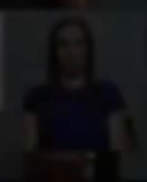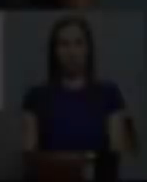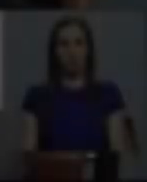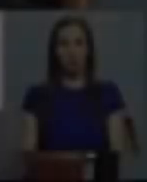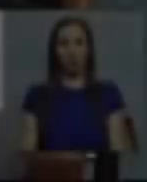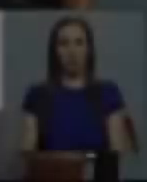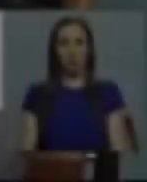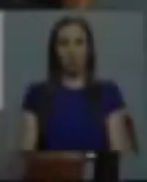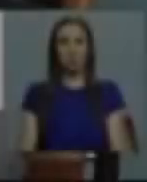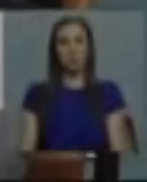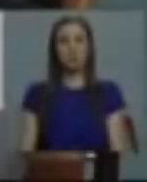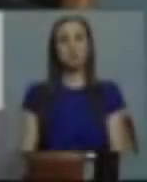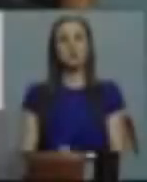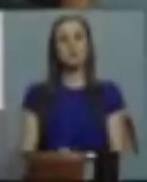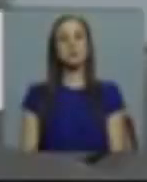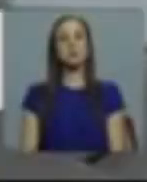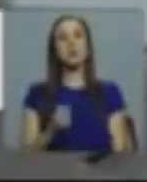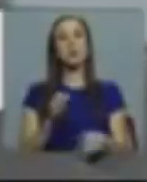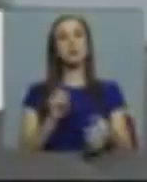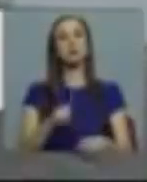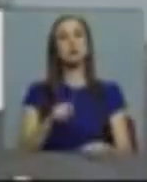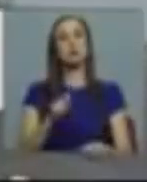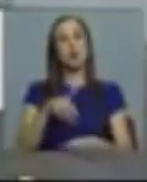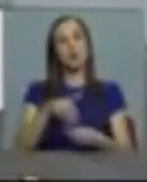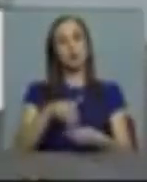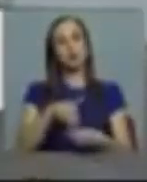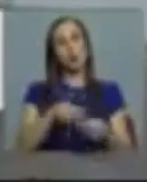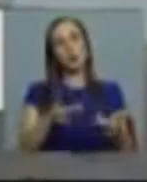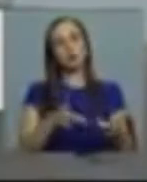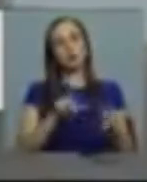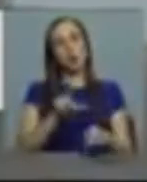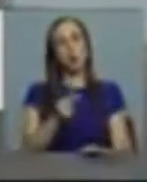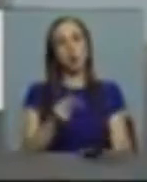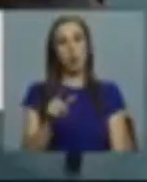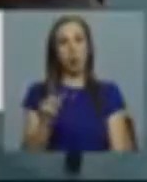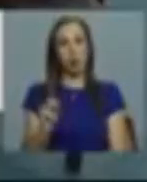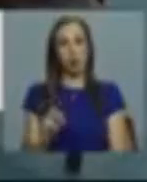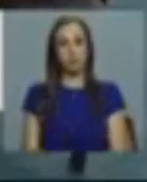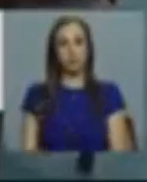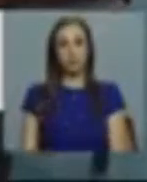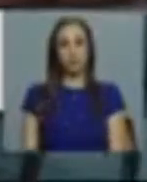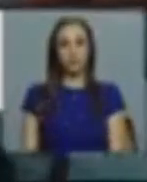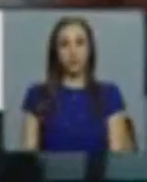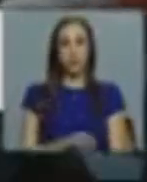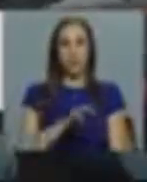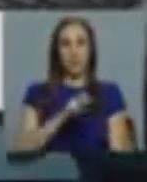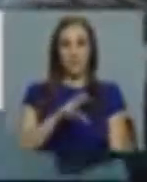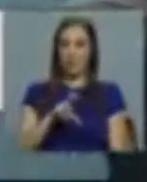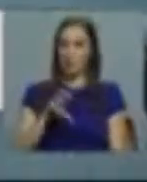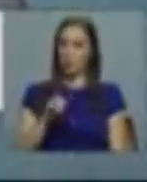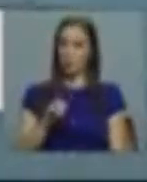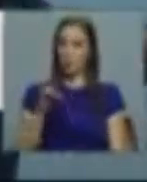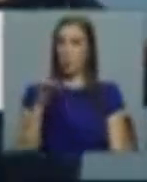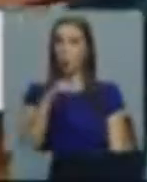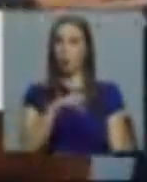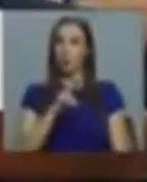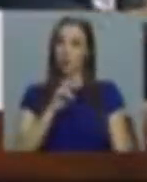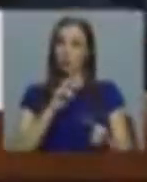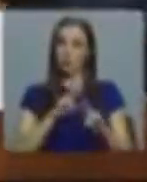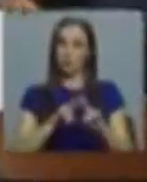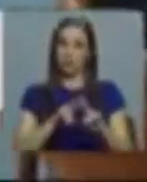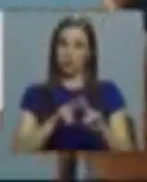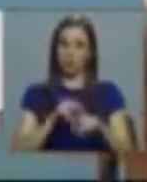Foi um dos juízes do Supremo Tribunal Federal que votou a favor do habeas corpus de Lula da Silva. Marco Aurélio Melo é contra a prisão